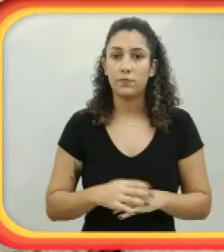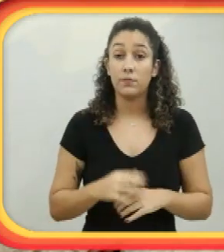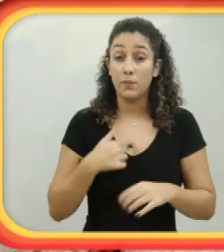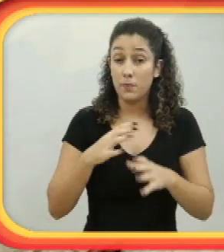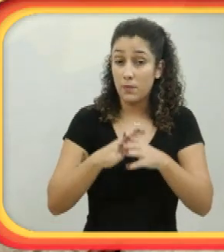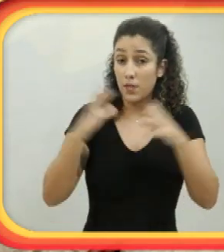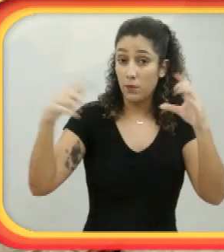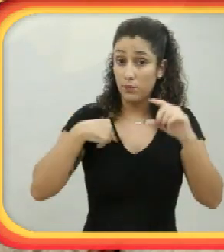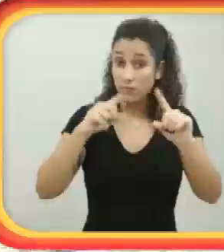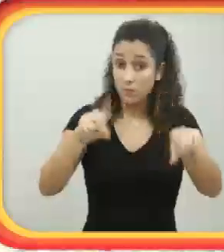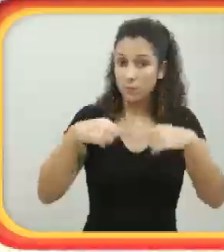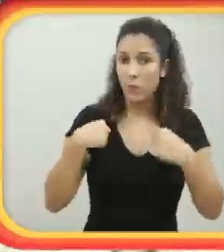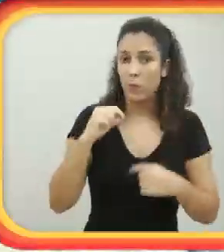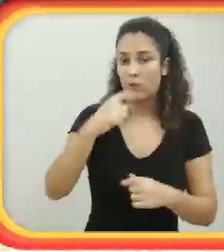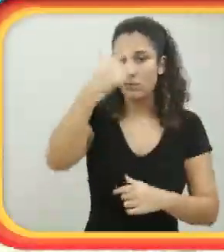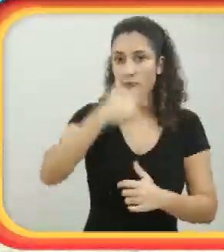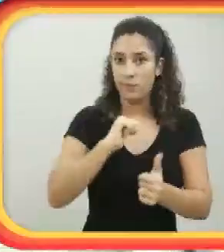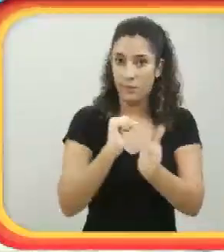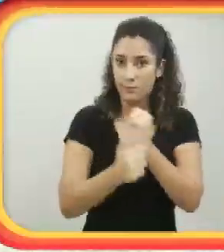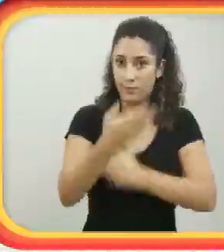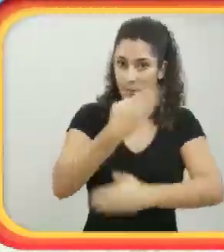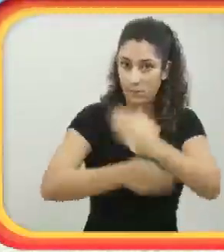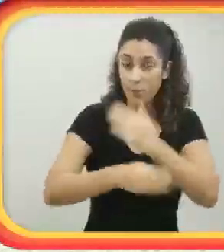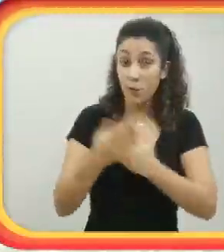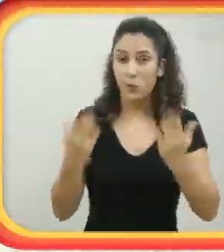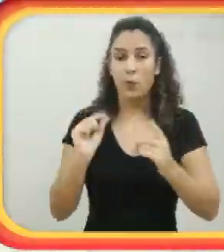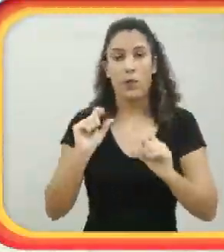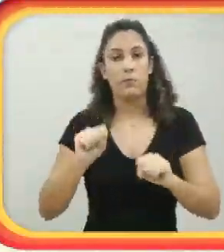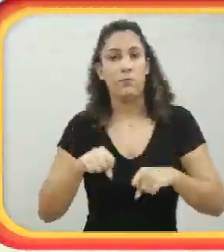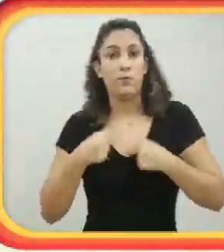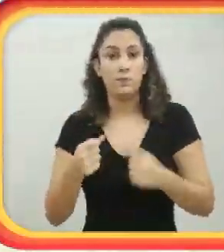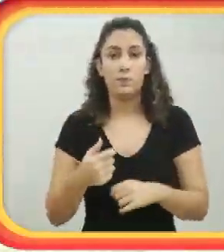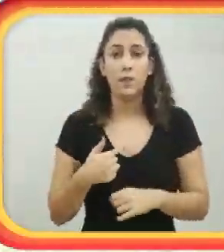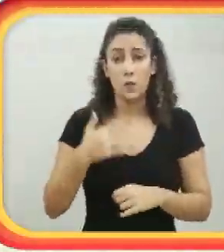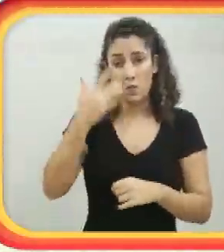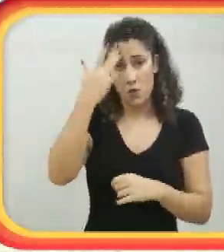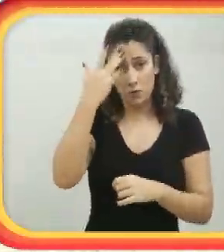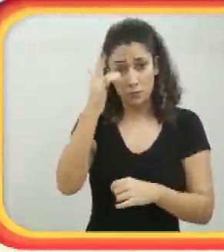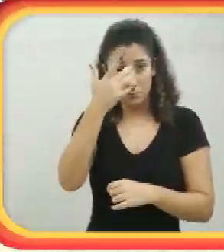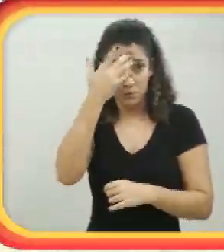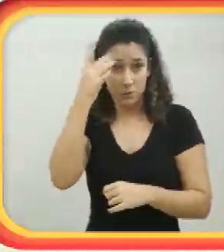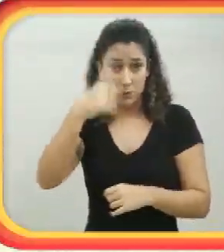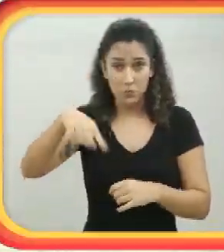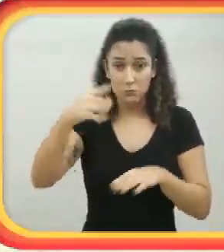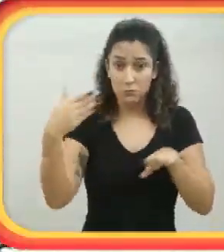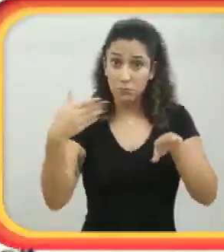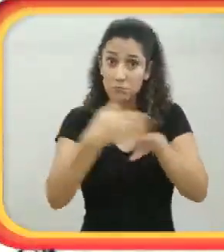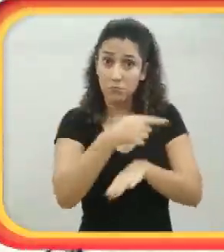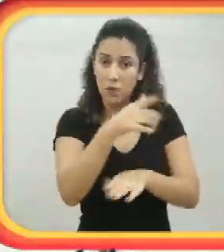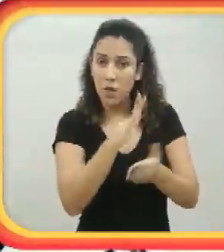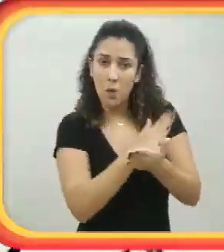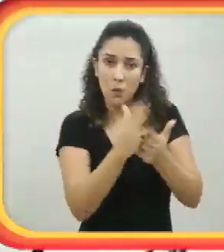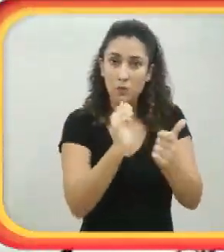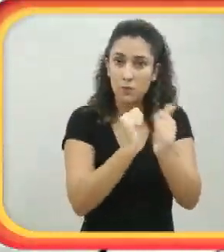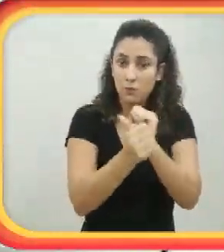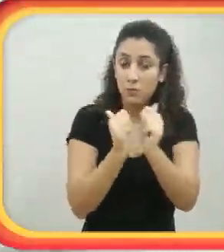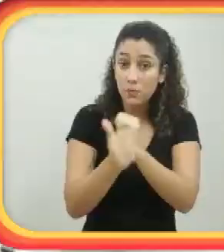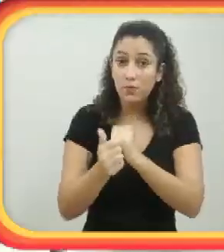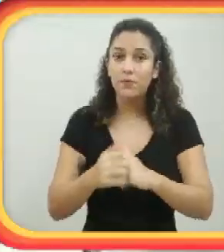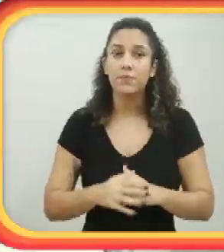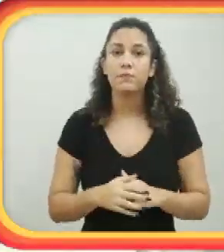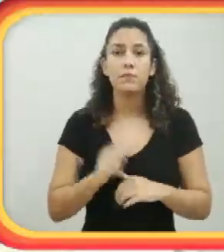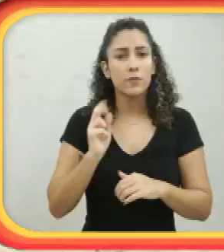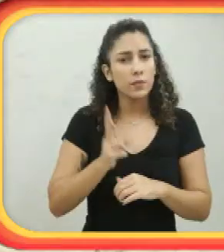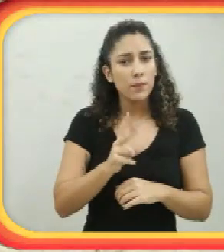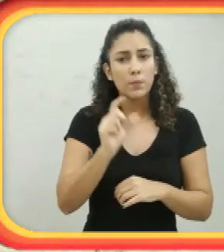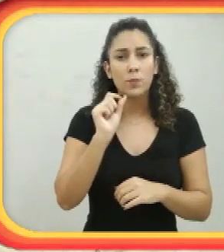academia e até mesmo exercícios em casa. O meu maior desafio como para-atleta hoje é me superar. Eu acho